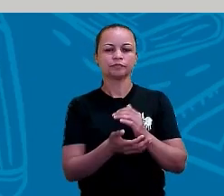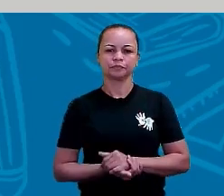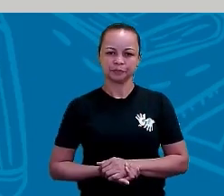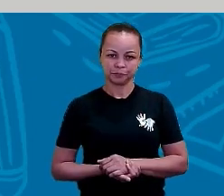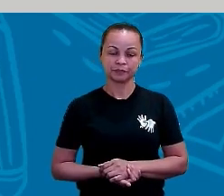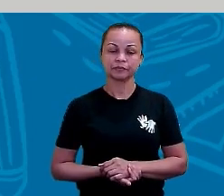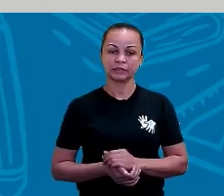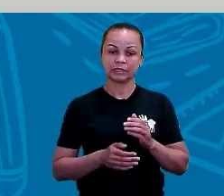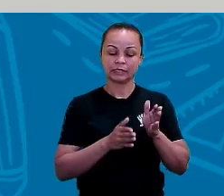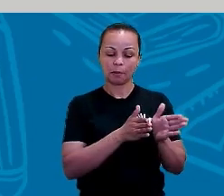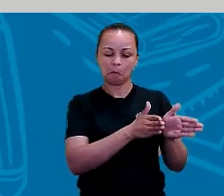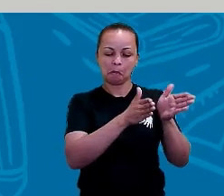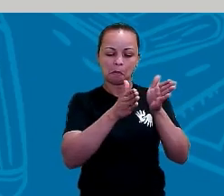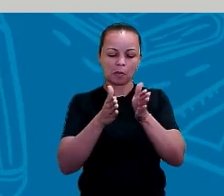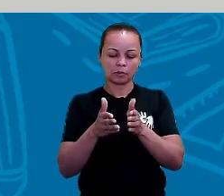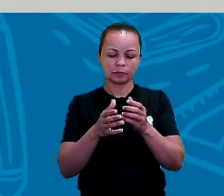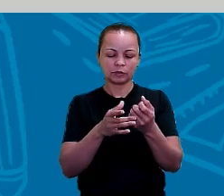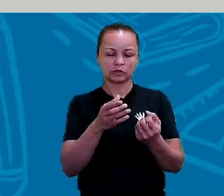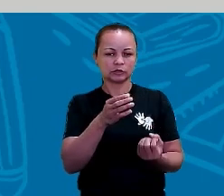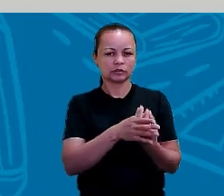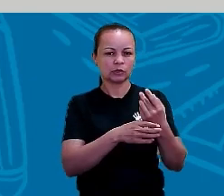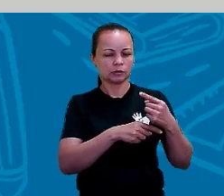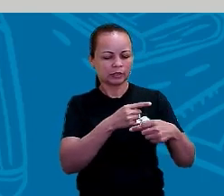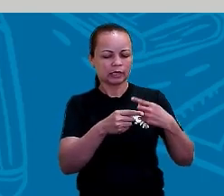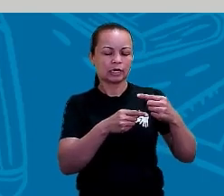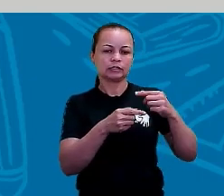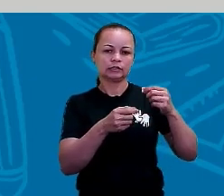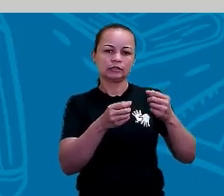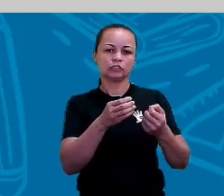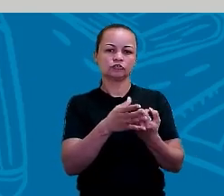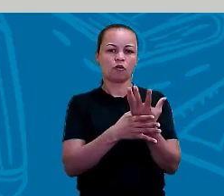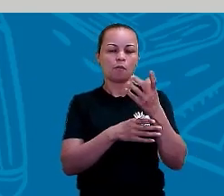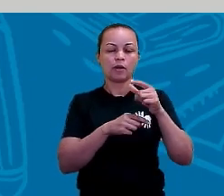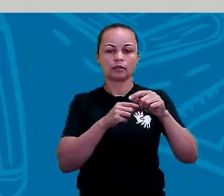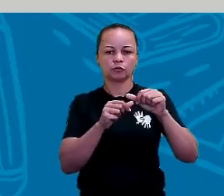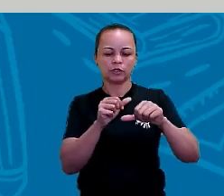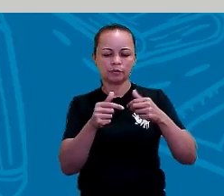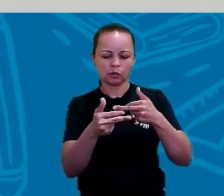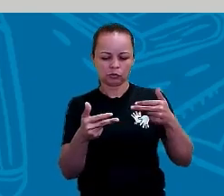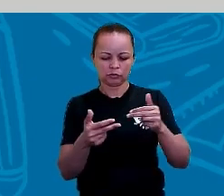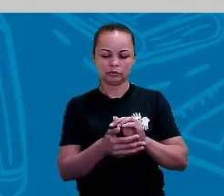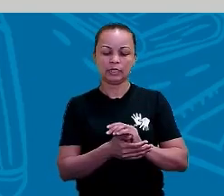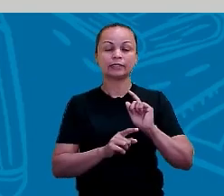produção da matéria-prima e transformando em produto. Daí eu vou para a